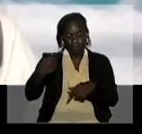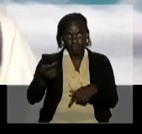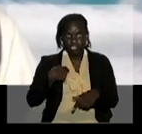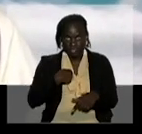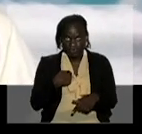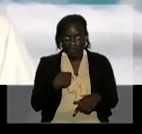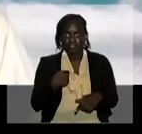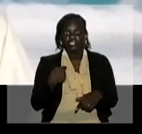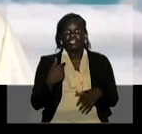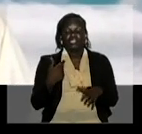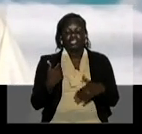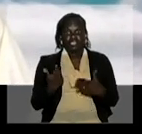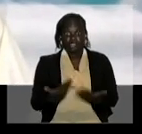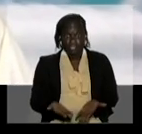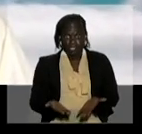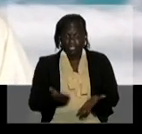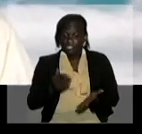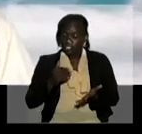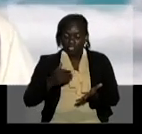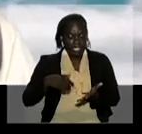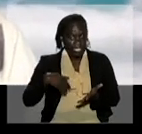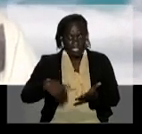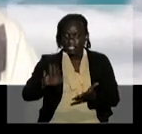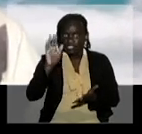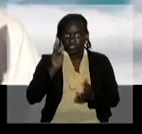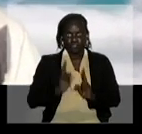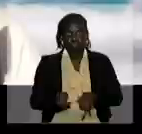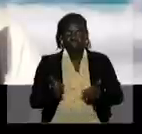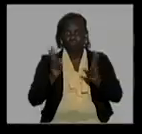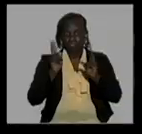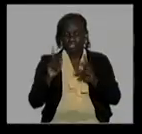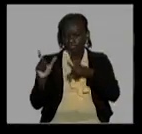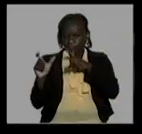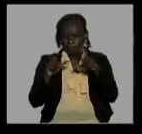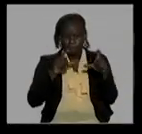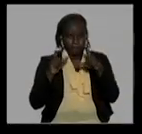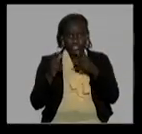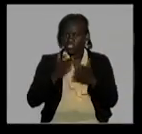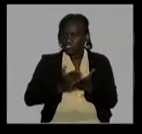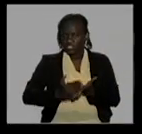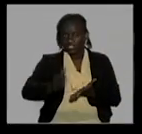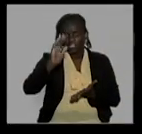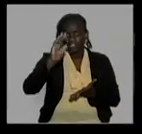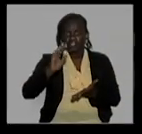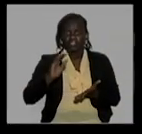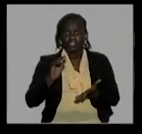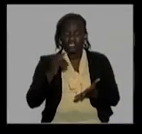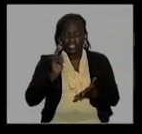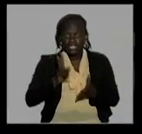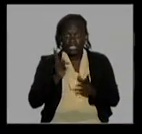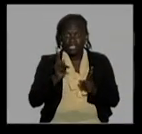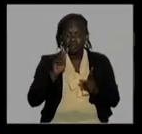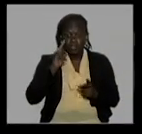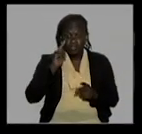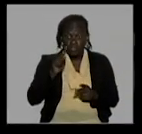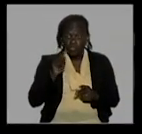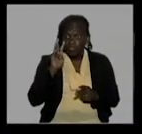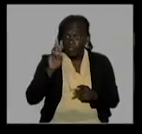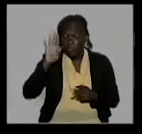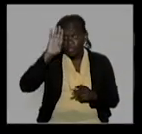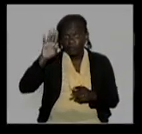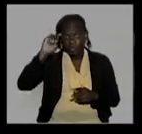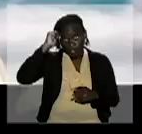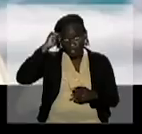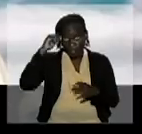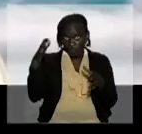trabalho. E daí para cá não parei mais. Passei a clicar sempre com um olhar voltado para